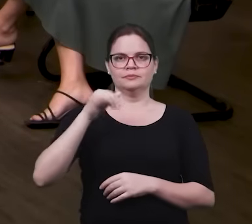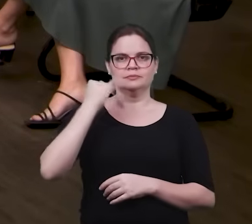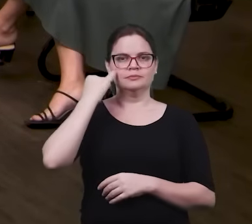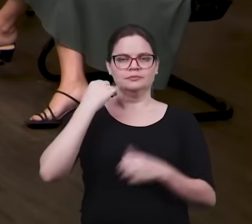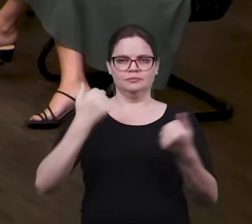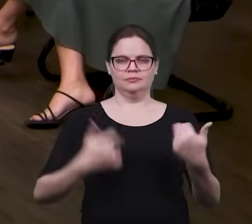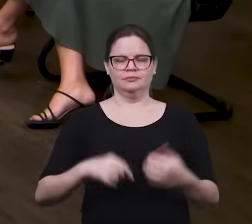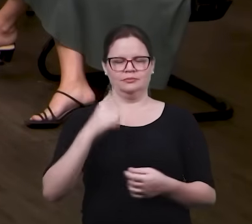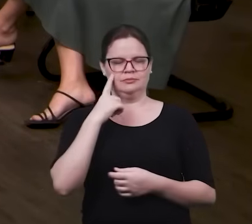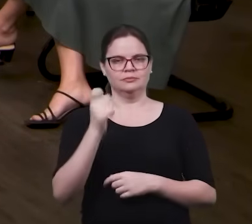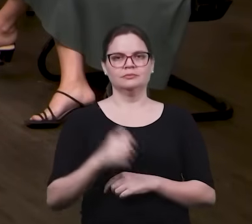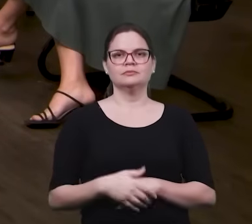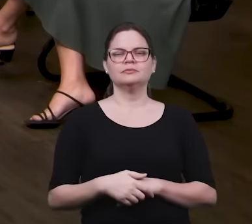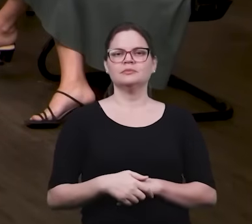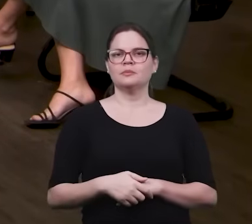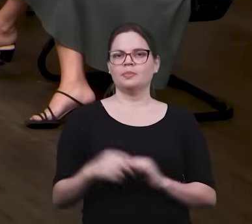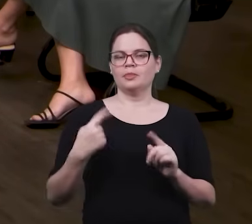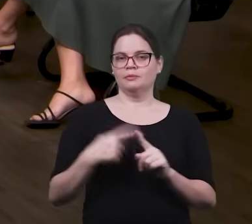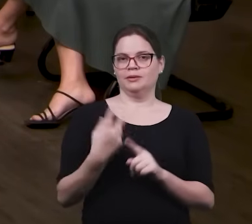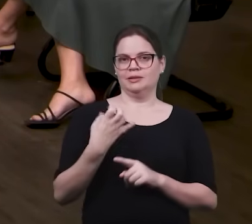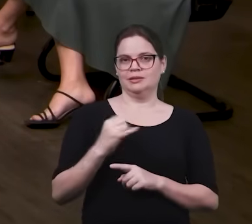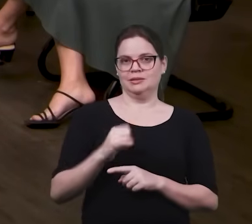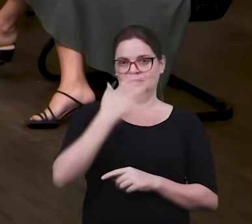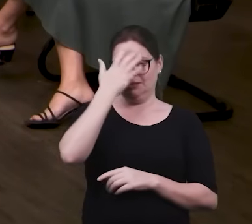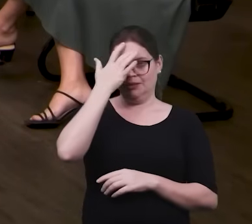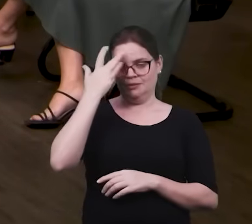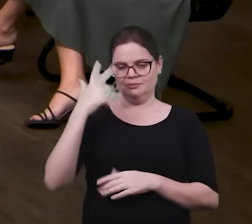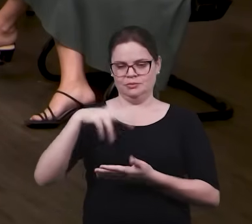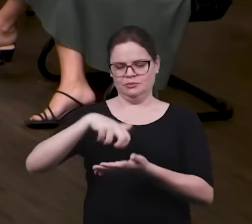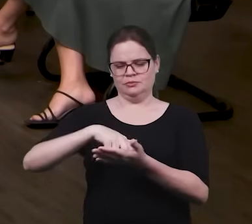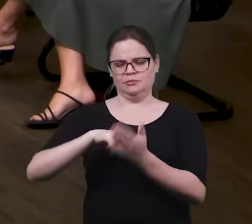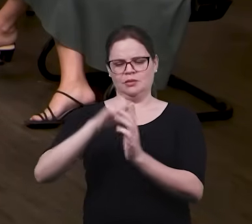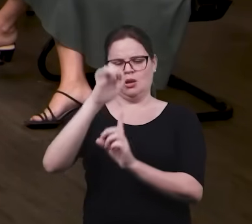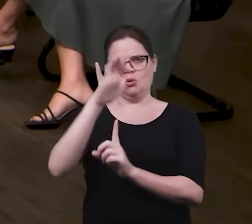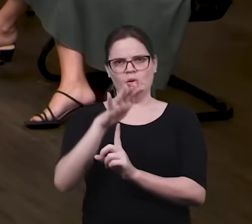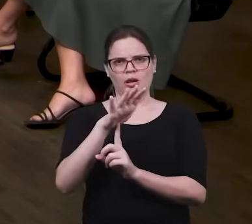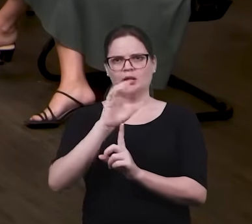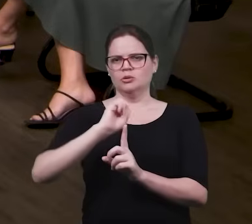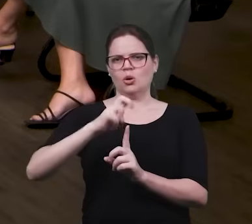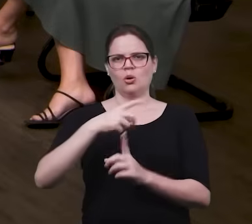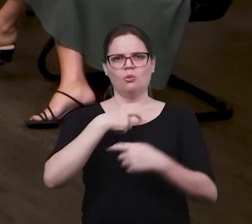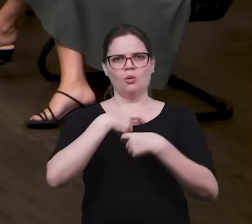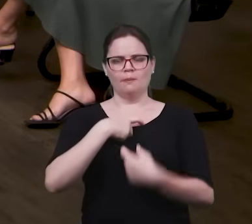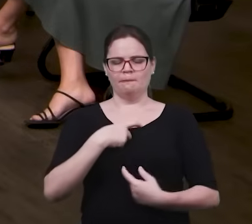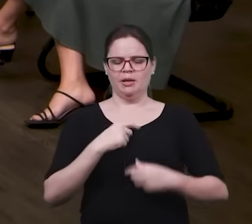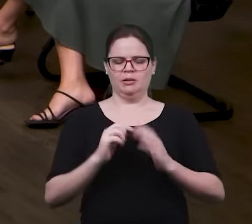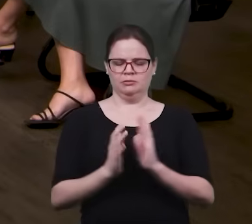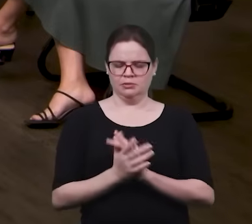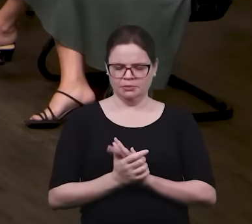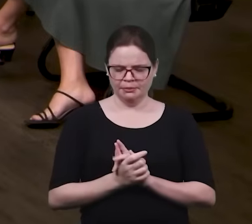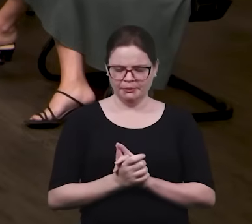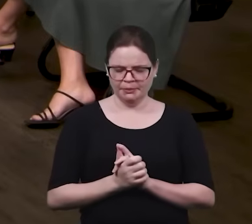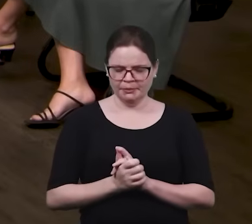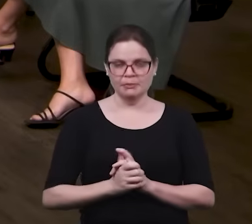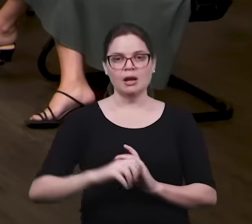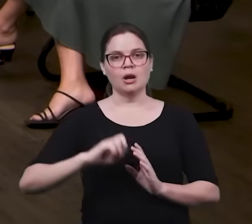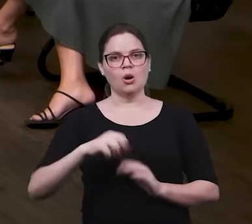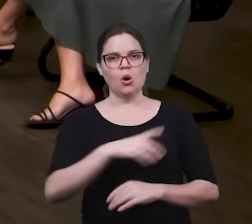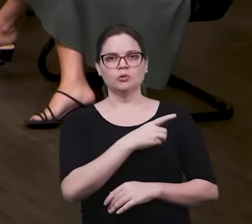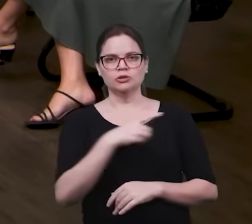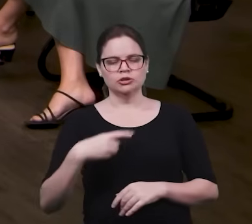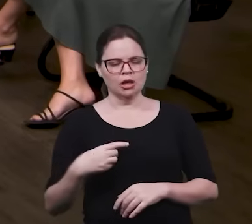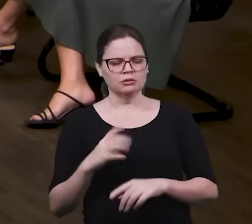interessante. Quando o irmão está orando ali, seja o obreiro, seja o irmão da igreja, o obreiro que está ajudando, o diácono, o